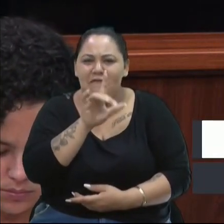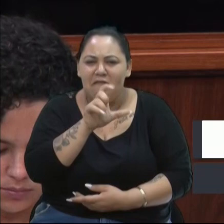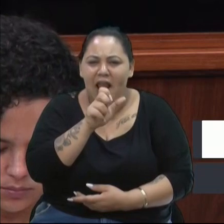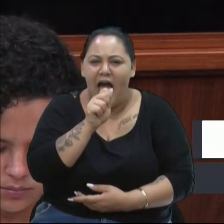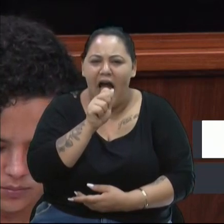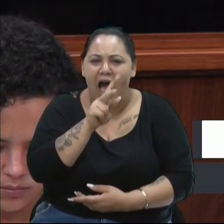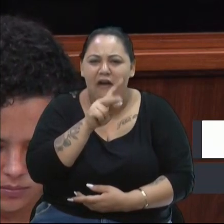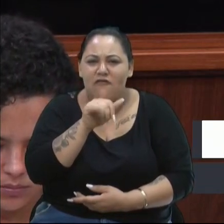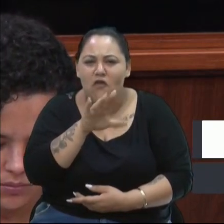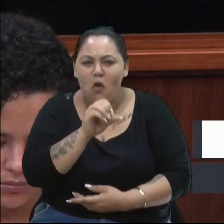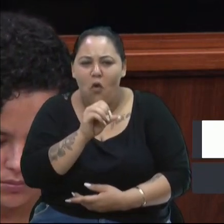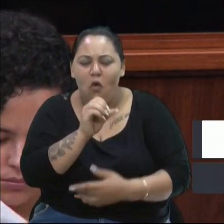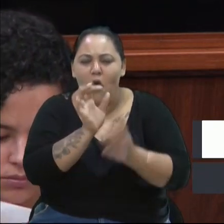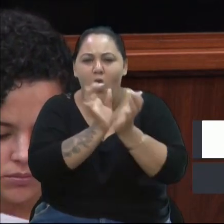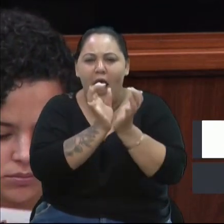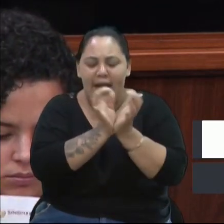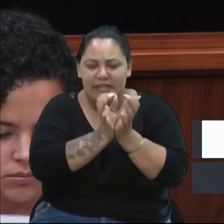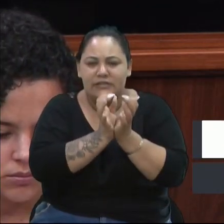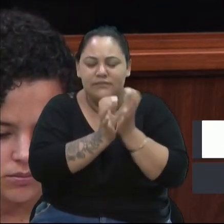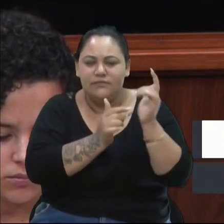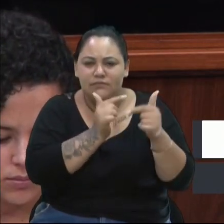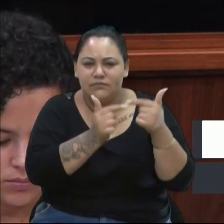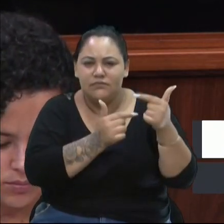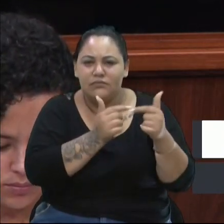colega servidor,